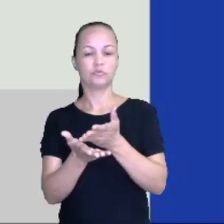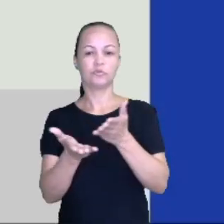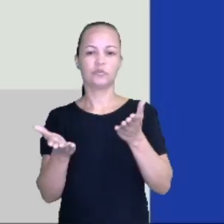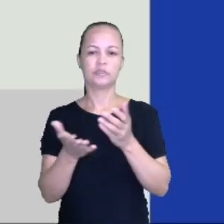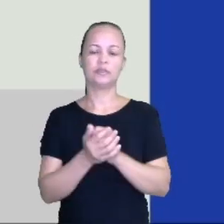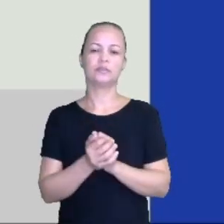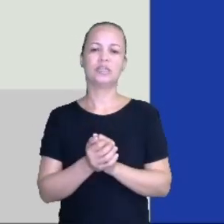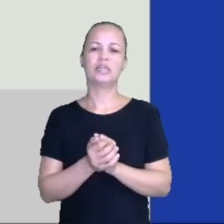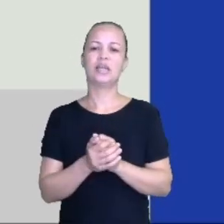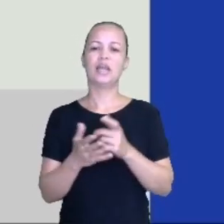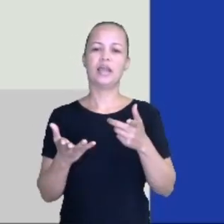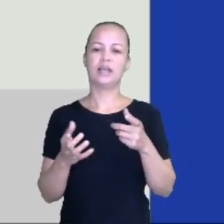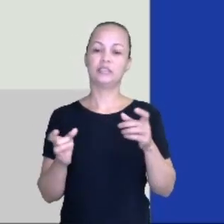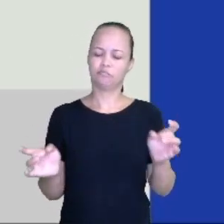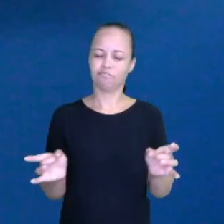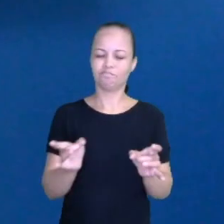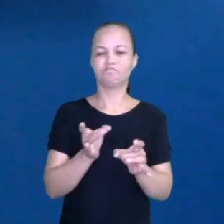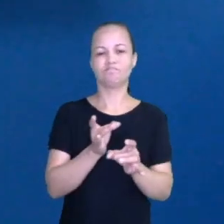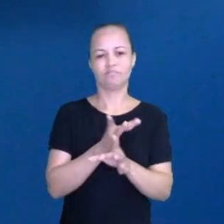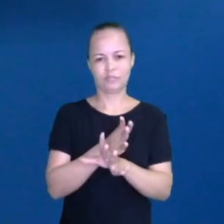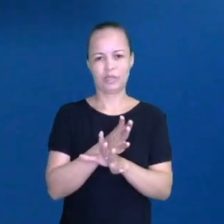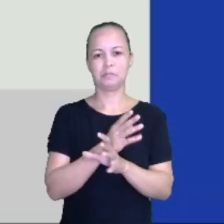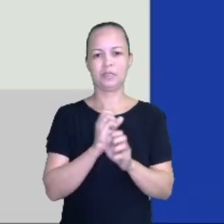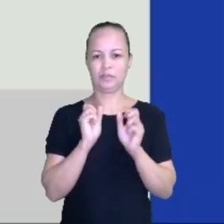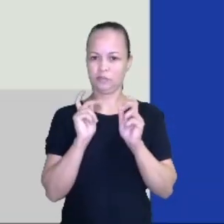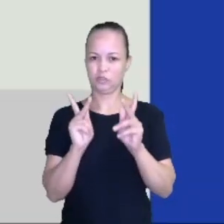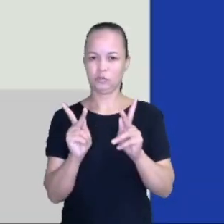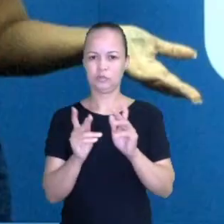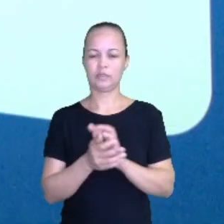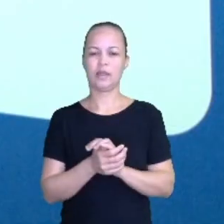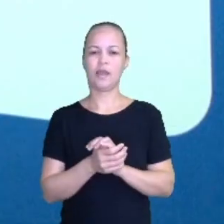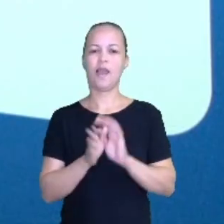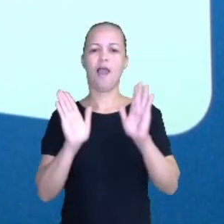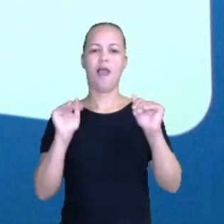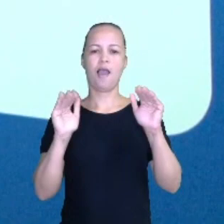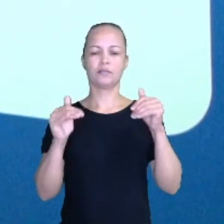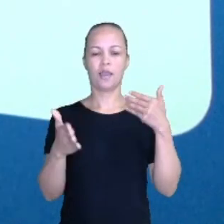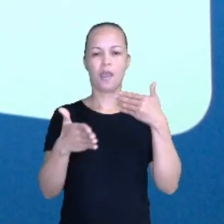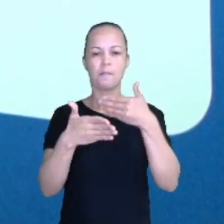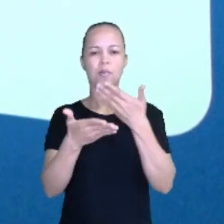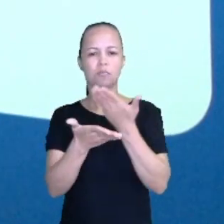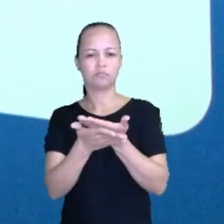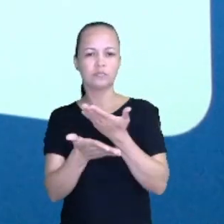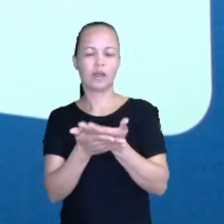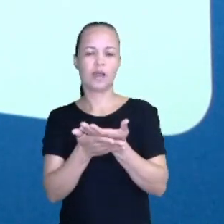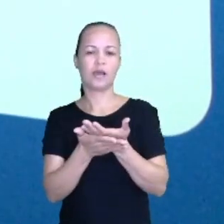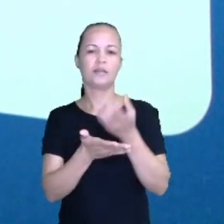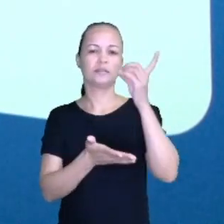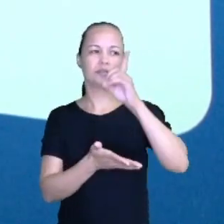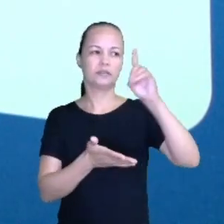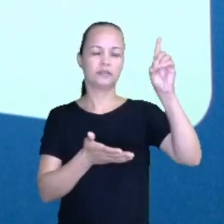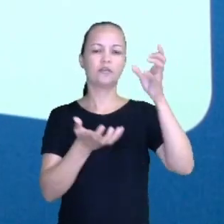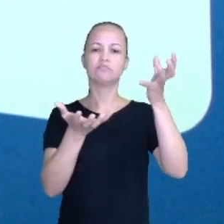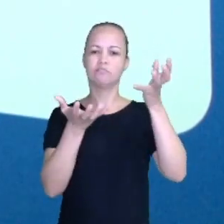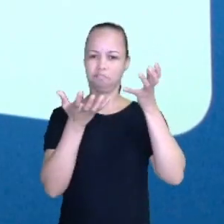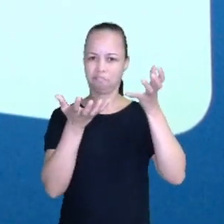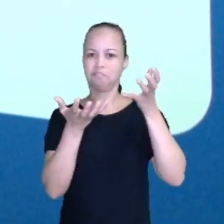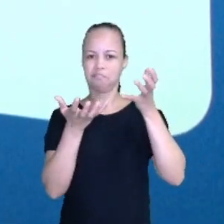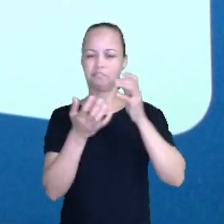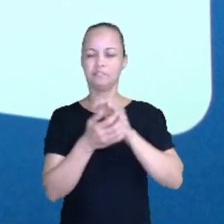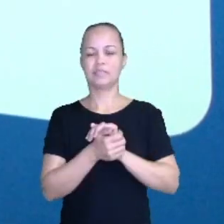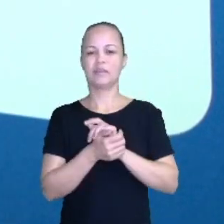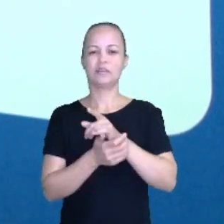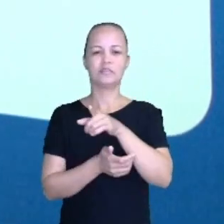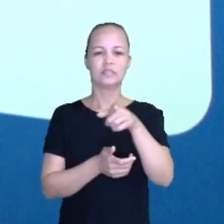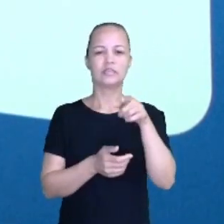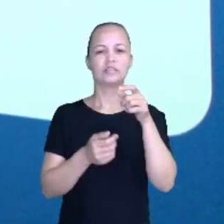Ela está encerrando, ok? Até a próxima aula, se Deus quiser. Quero dizer que você